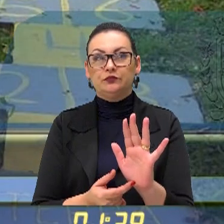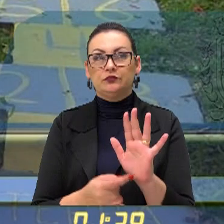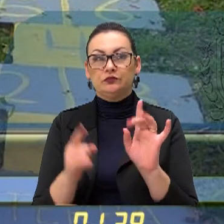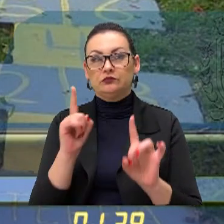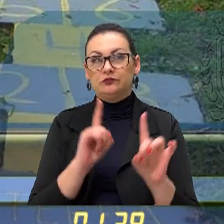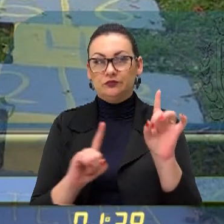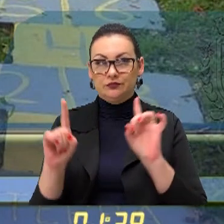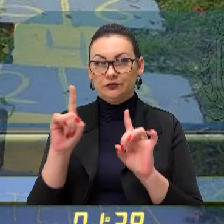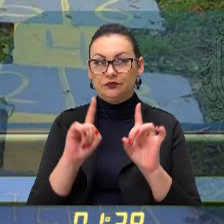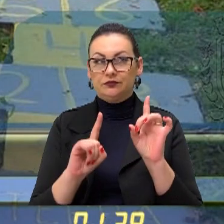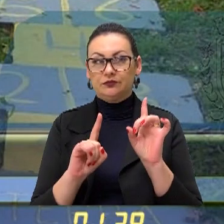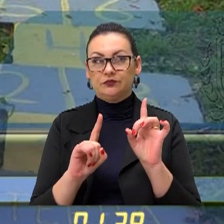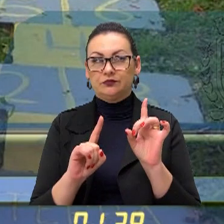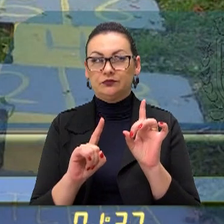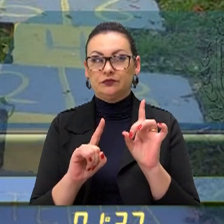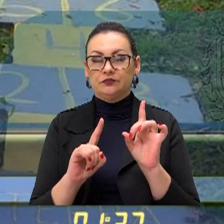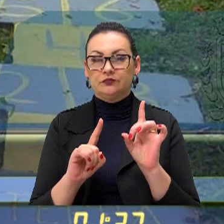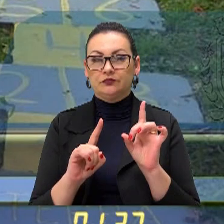algumas